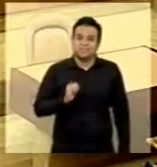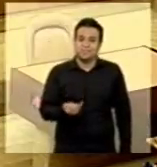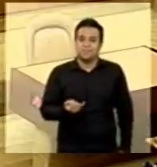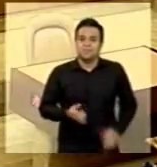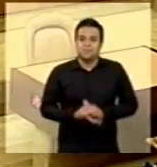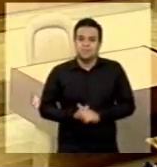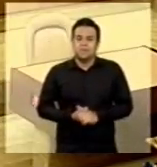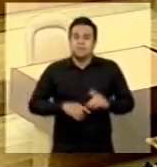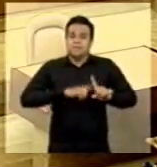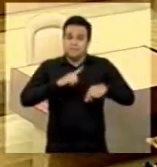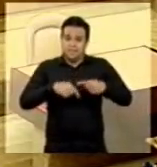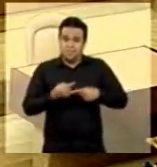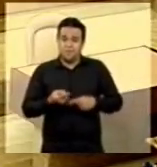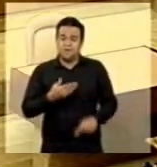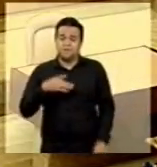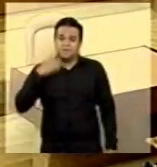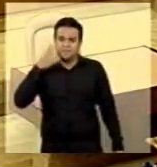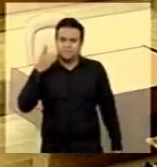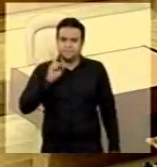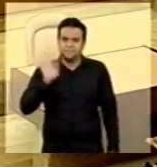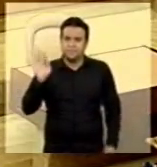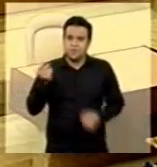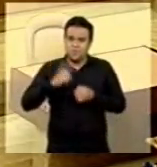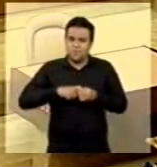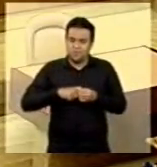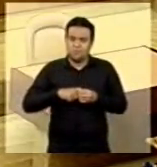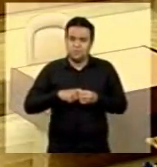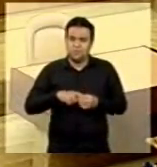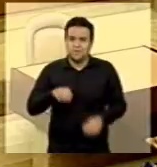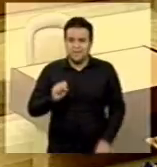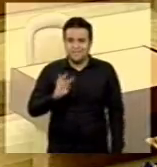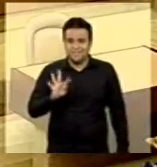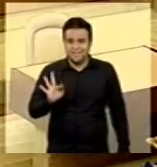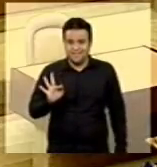Depois elegeu-se deputado federal, voltou para o Supremo Tribunal Federal.